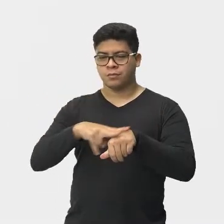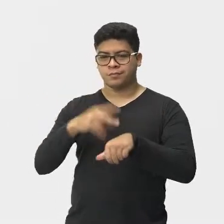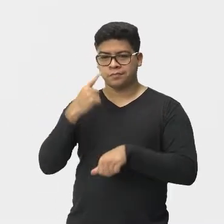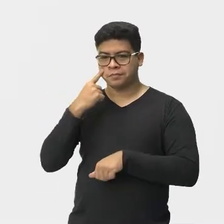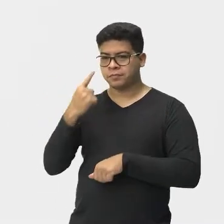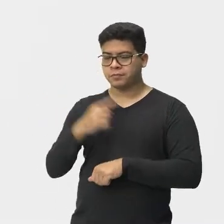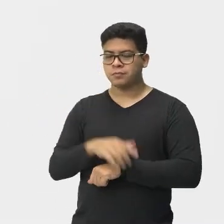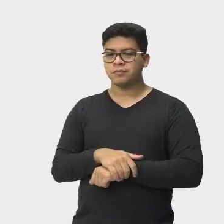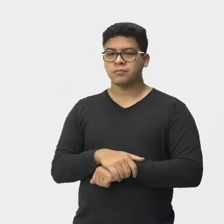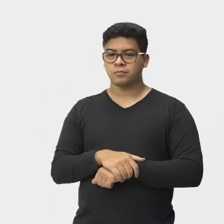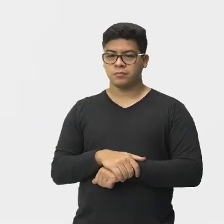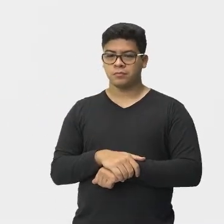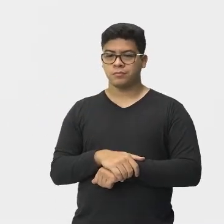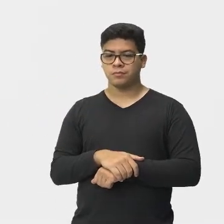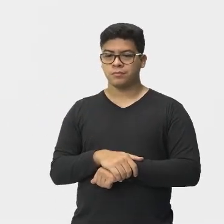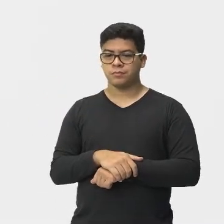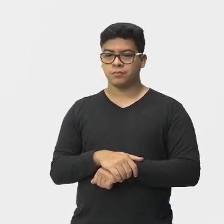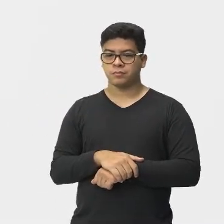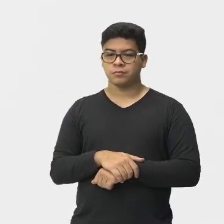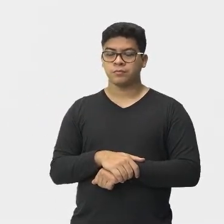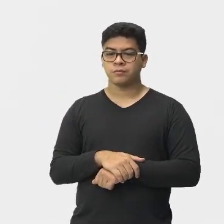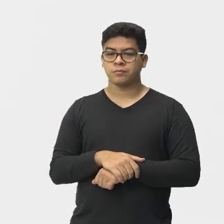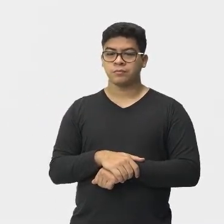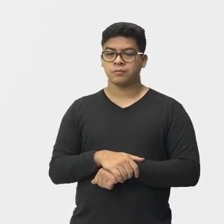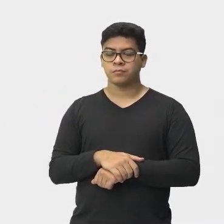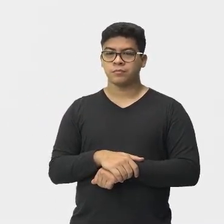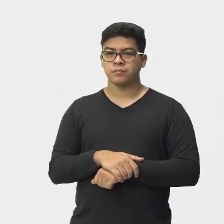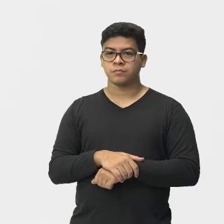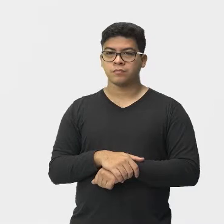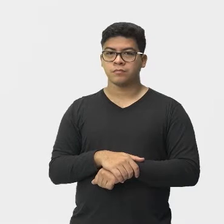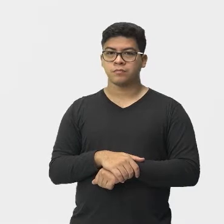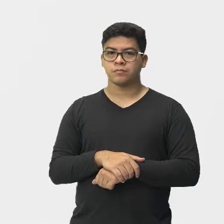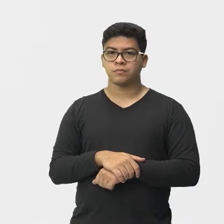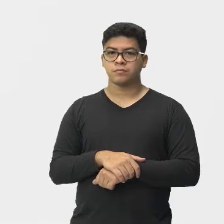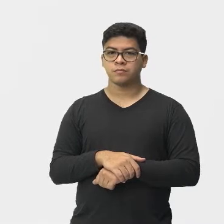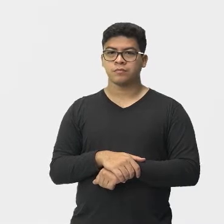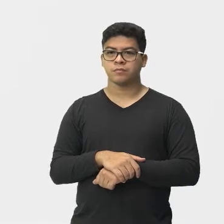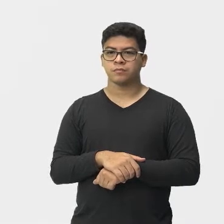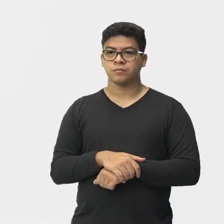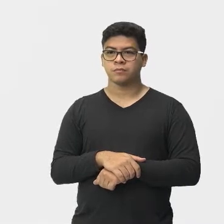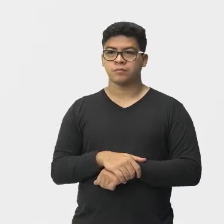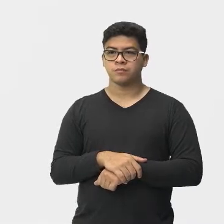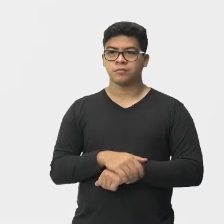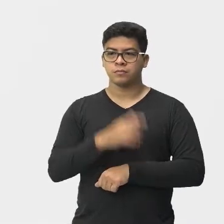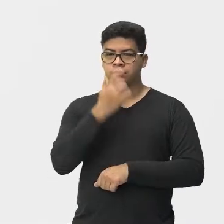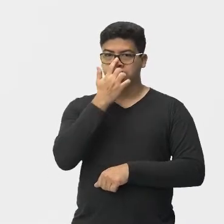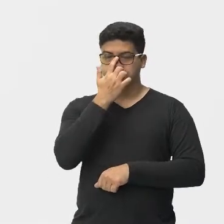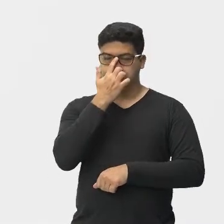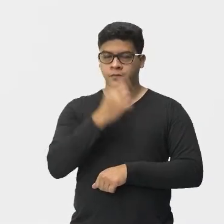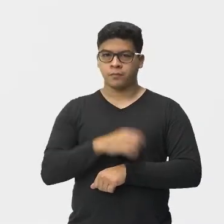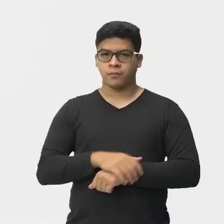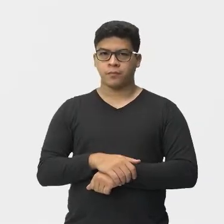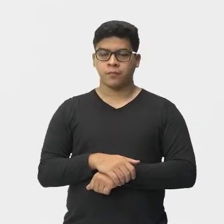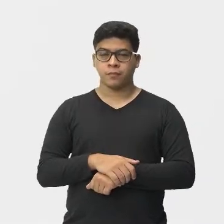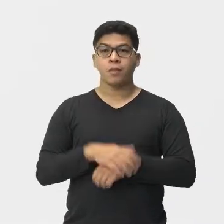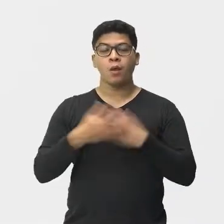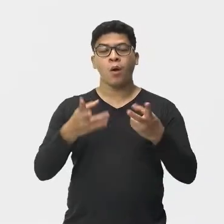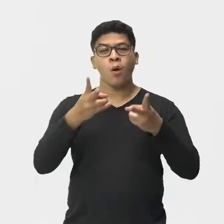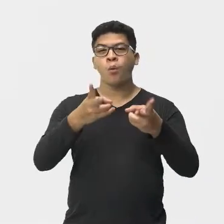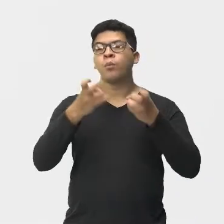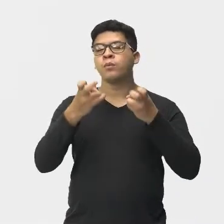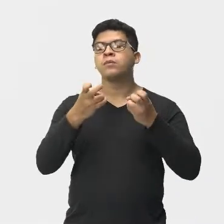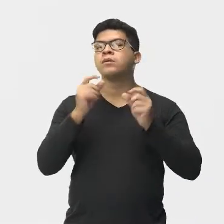às flores. E se, eu estou me referindo ao complemento indireto a las chicas. Então,